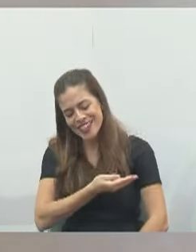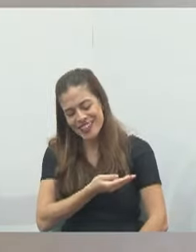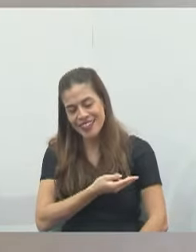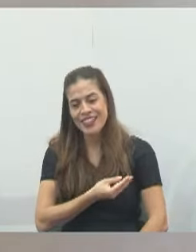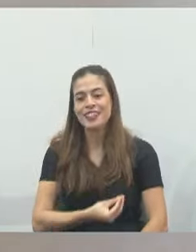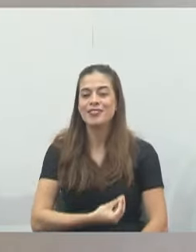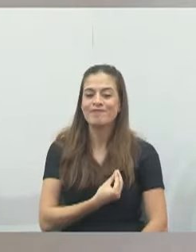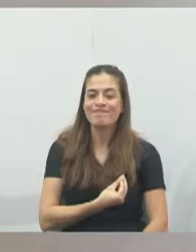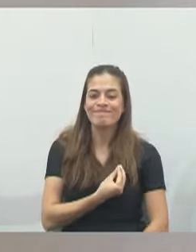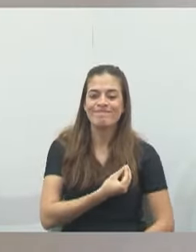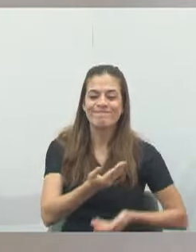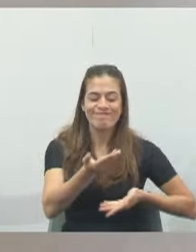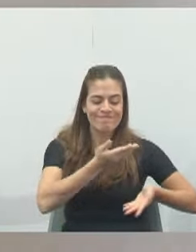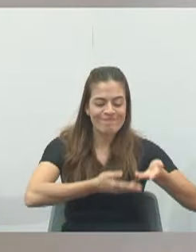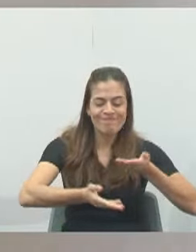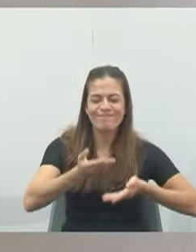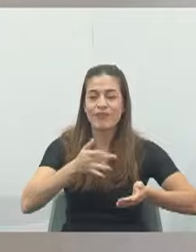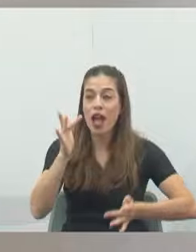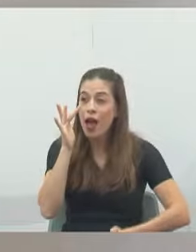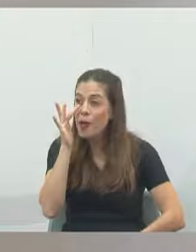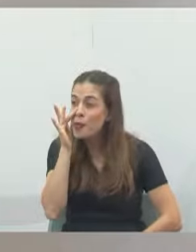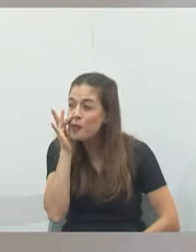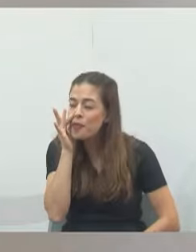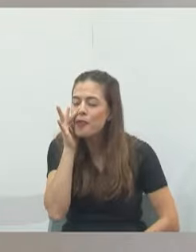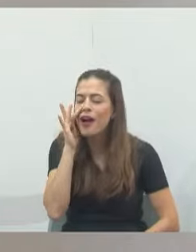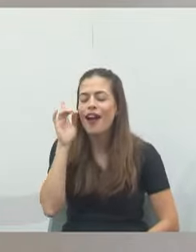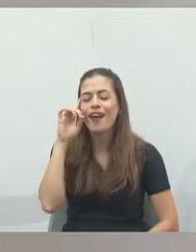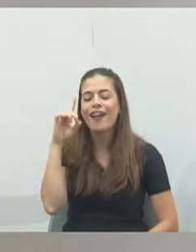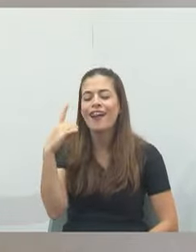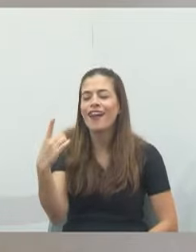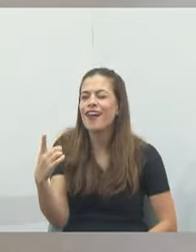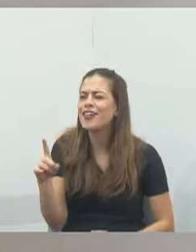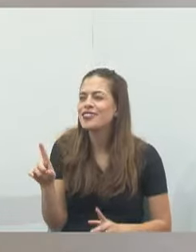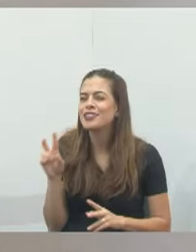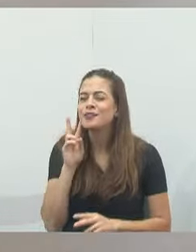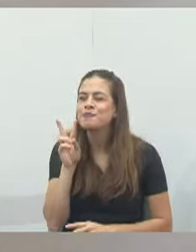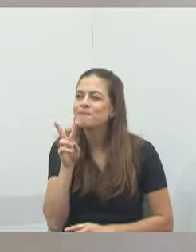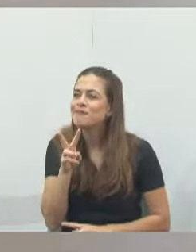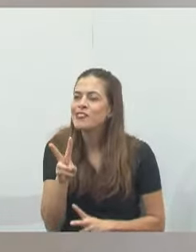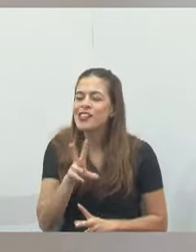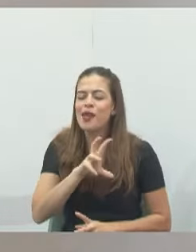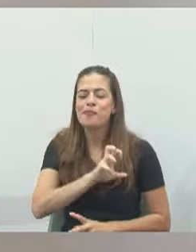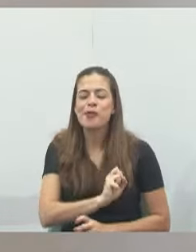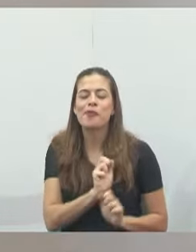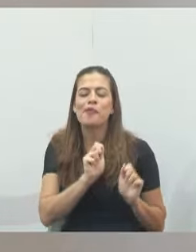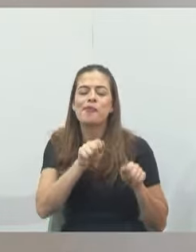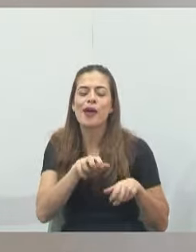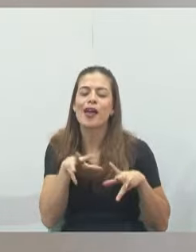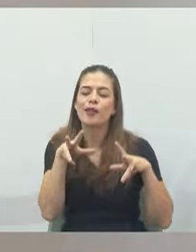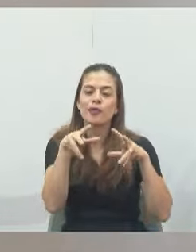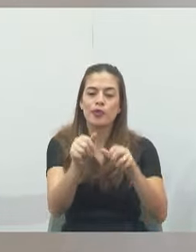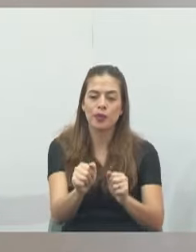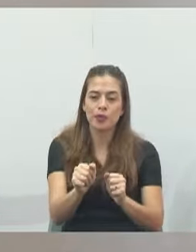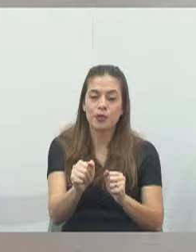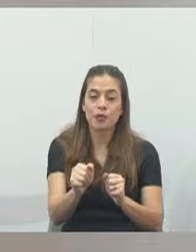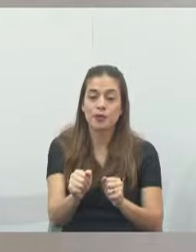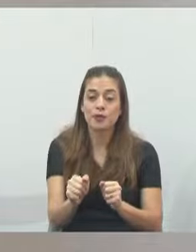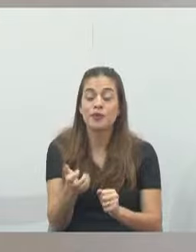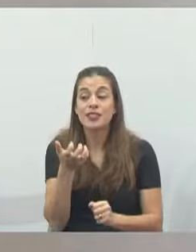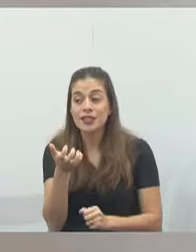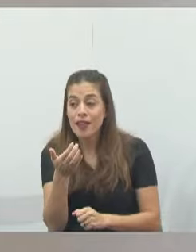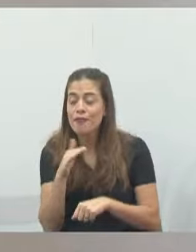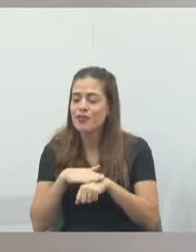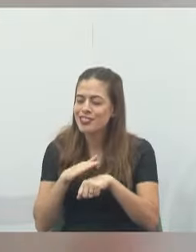né? Eu te admiro todos os dias, a sua imensidão de amor e competência em tudo que você se propõe a